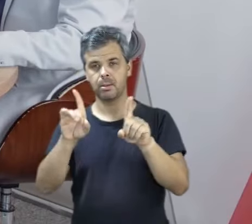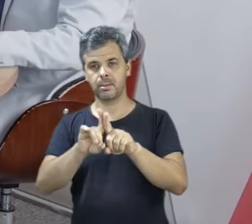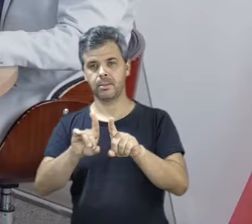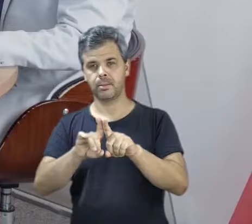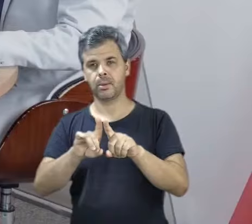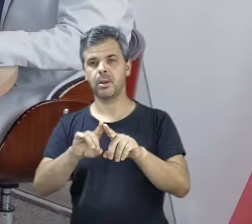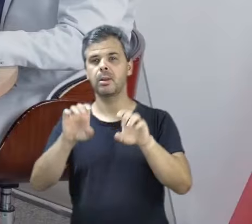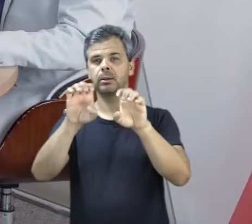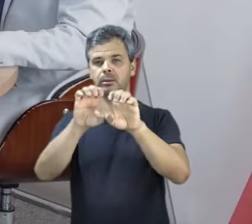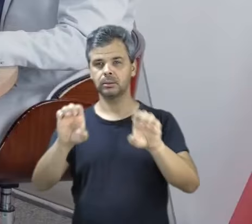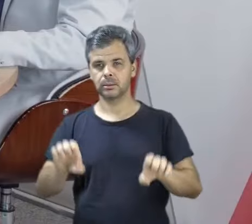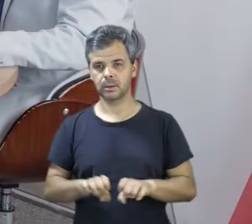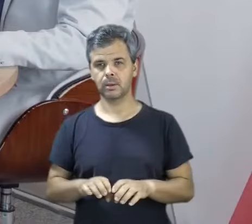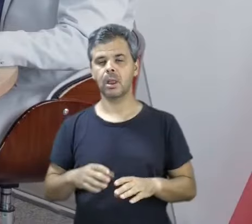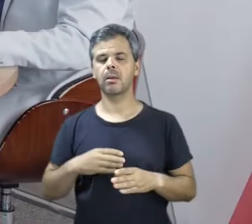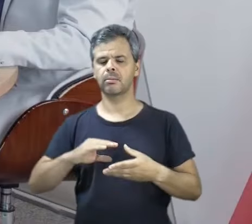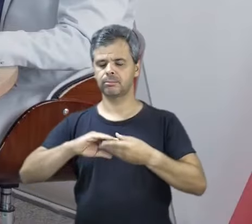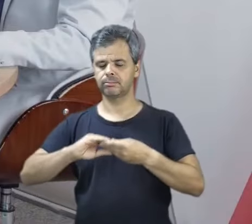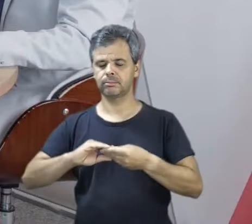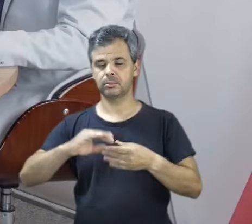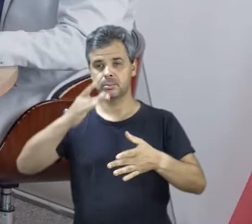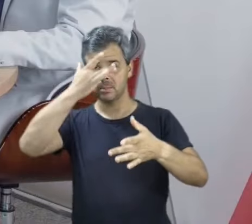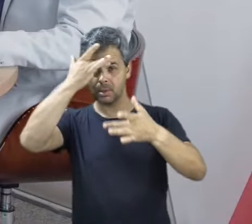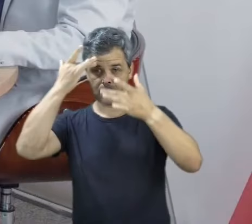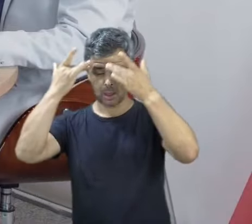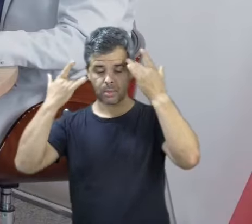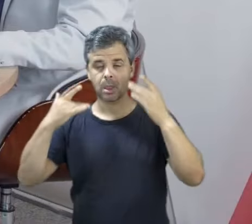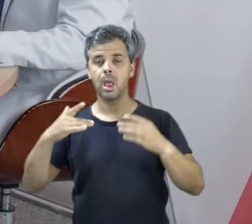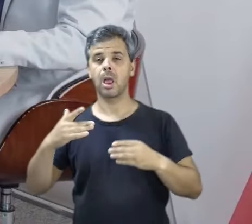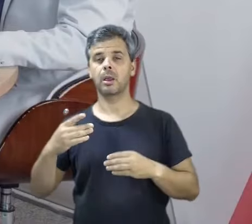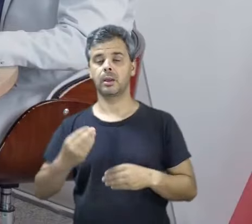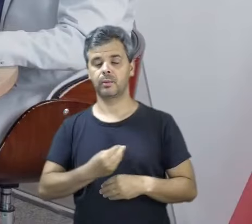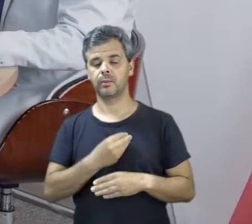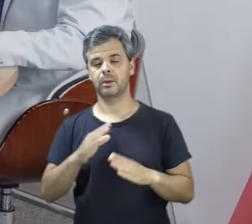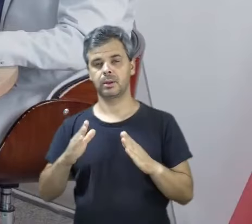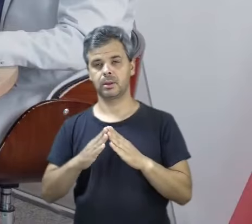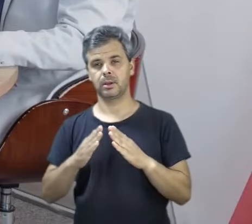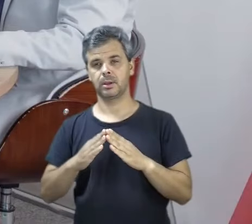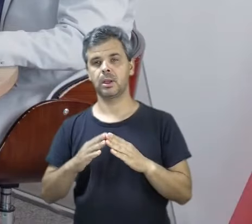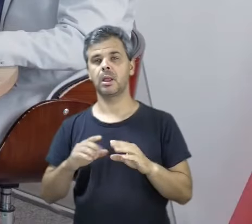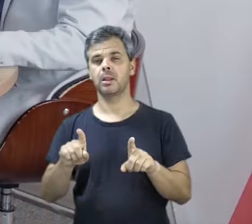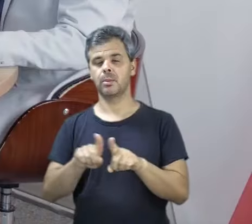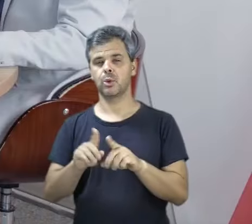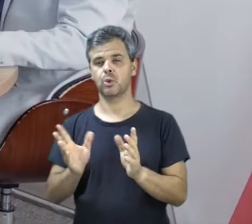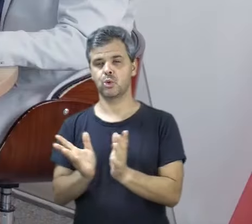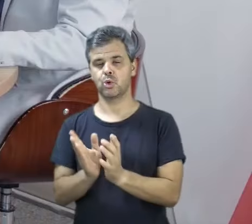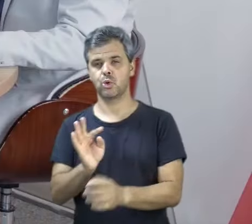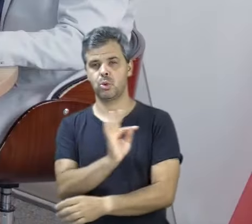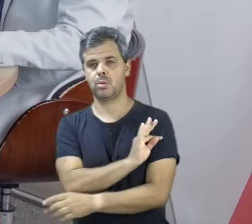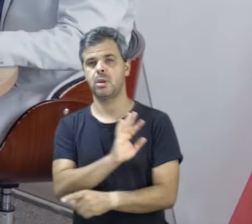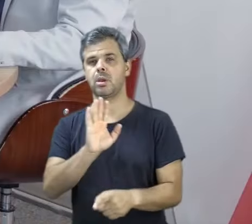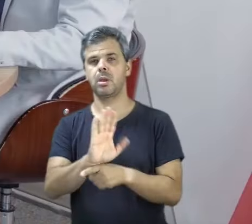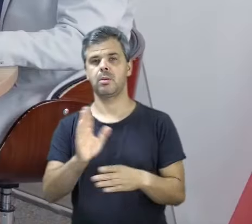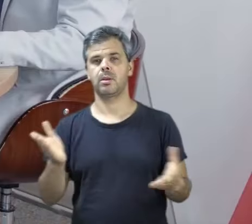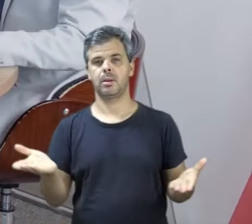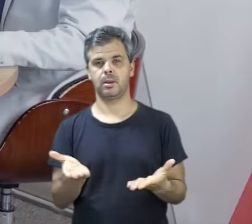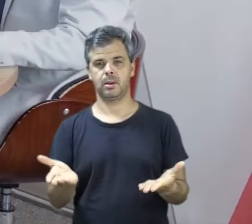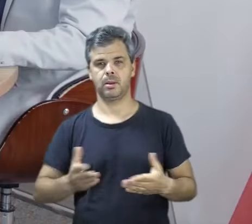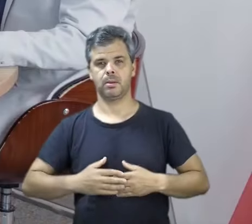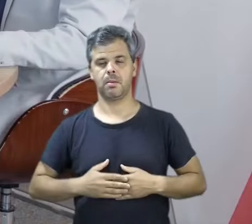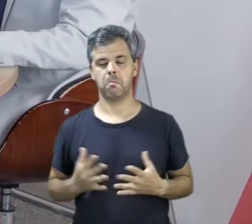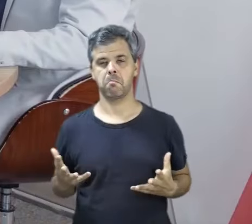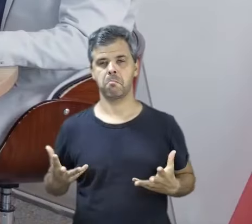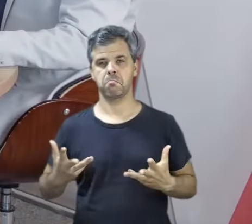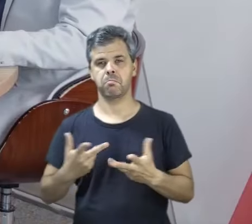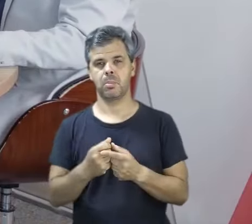essa estrutura. E aí eu quero saudar todas as pessoas que estão em casa, também toda a equipe técnica que está aqui nos ajudando nesse momento.